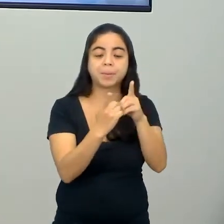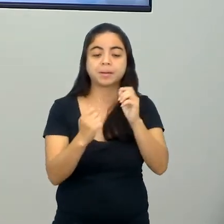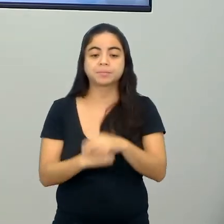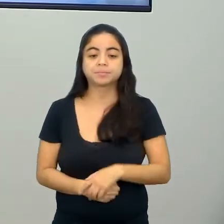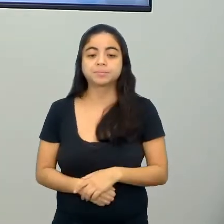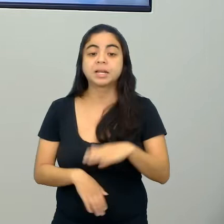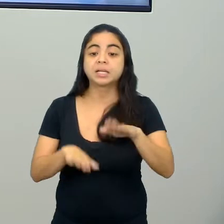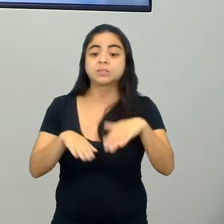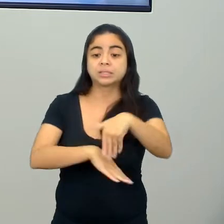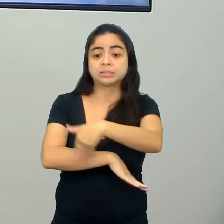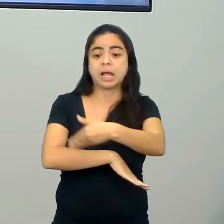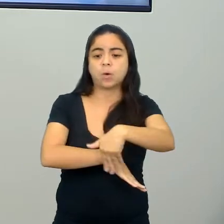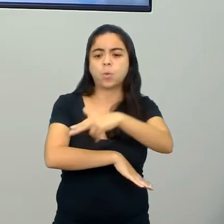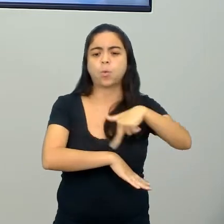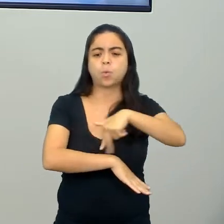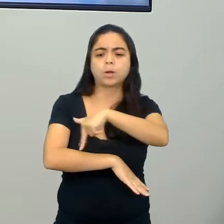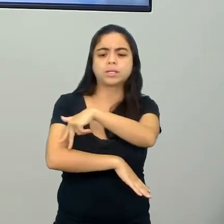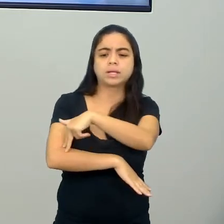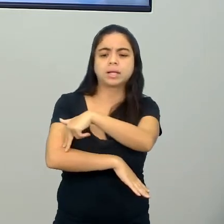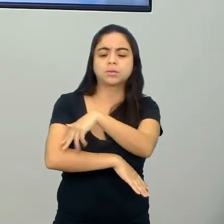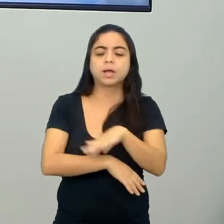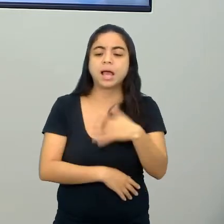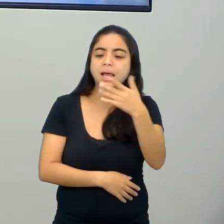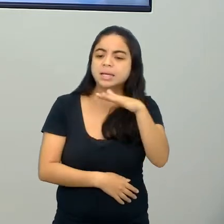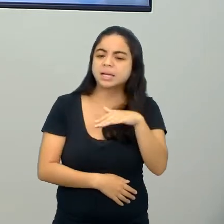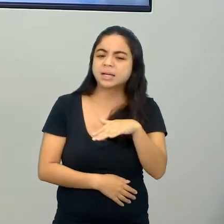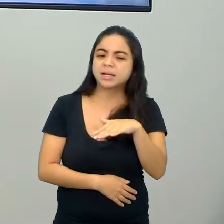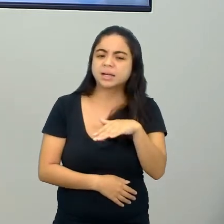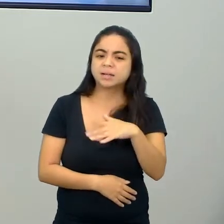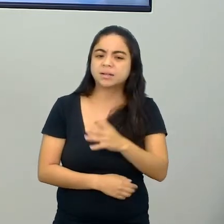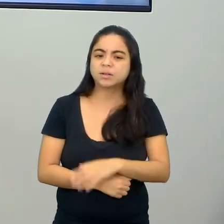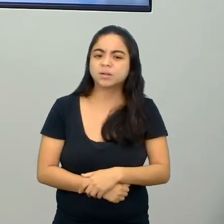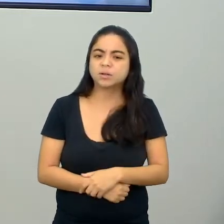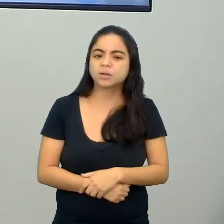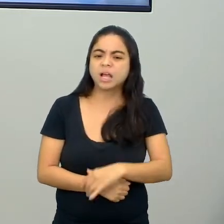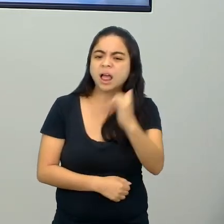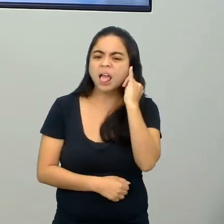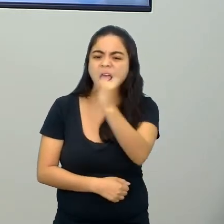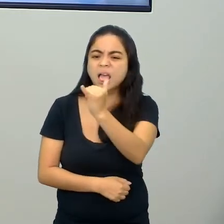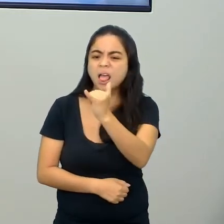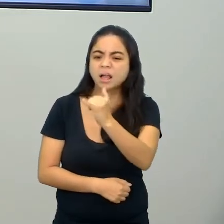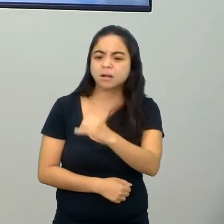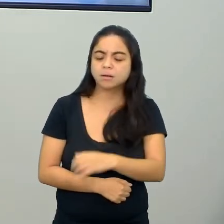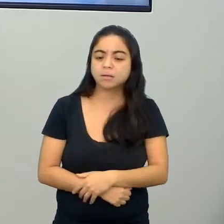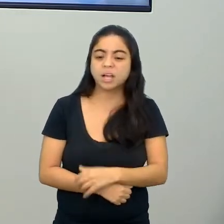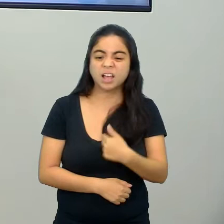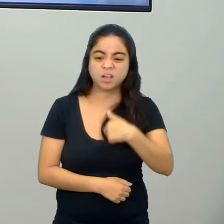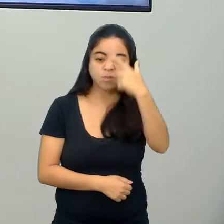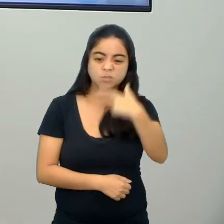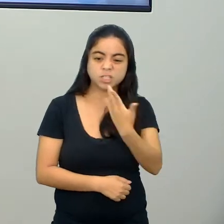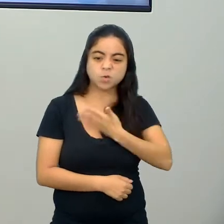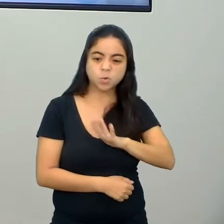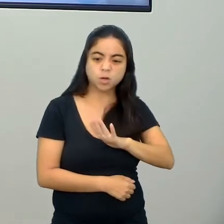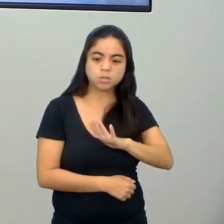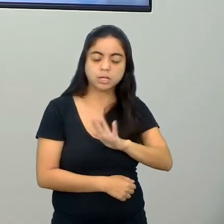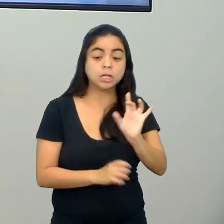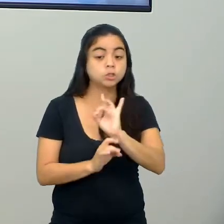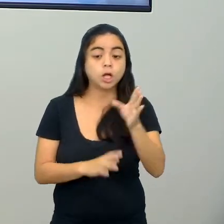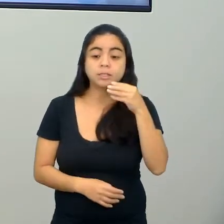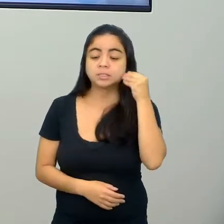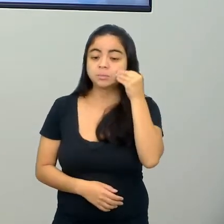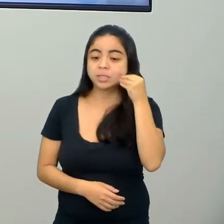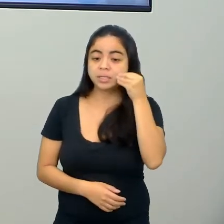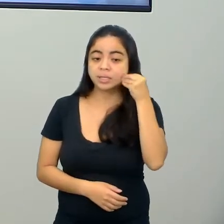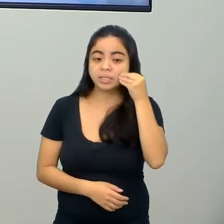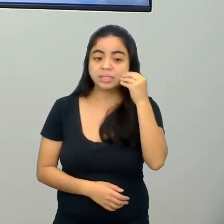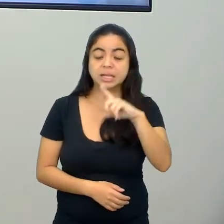lá, você tá na rua e alguém vai lá e, sei lá, fala alguma coisa pra você que você não gosta. Só nessa experiência, você ali